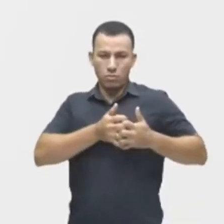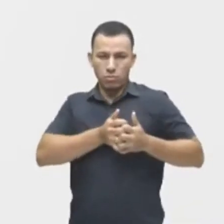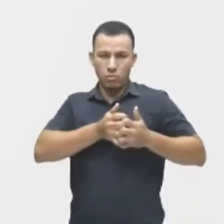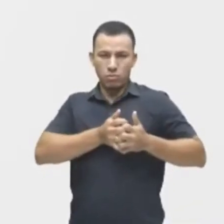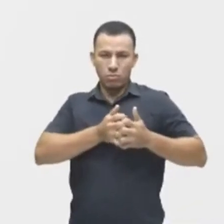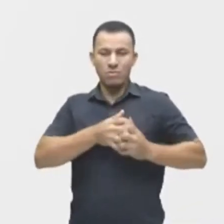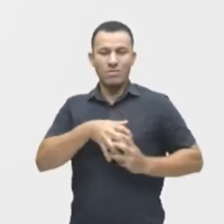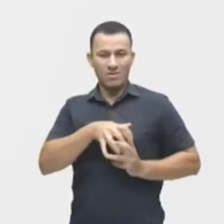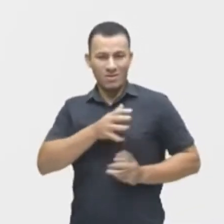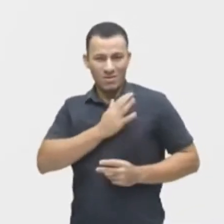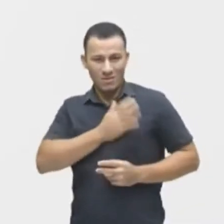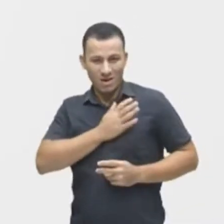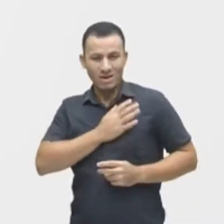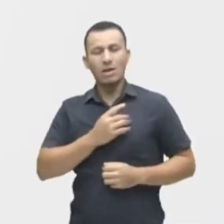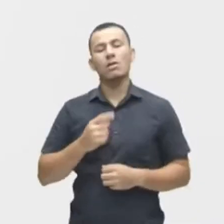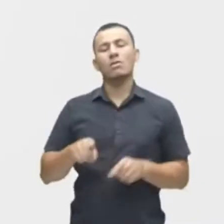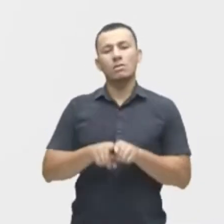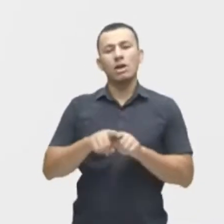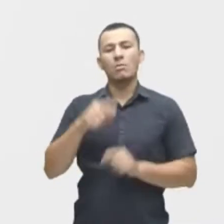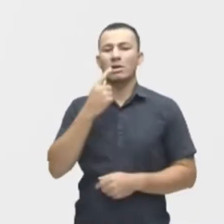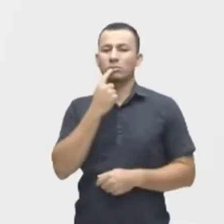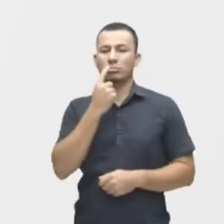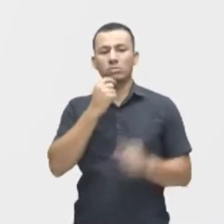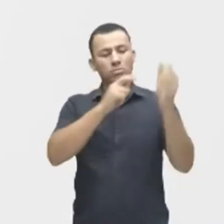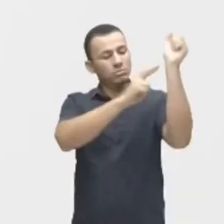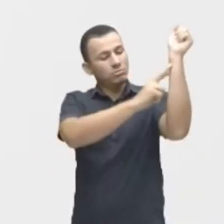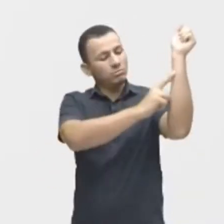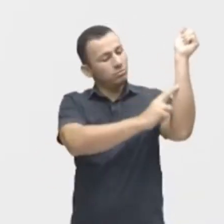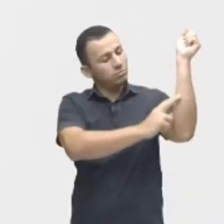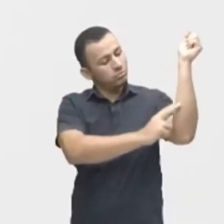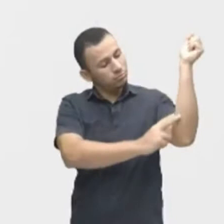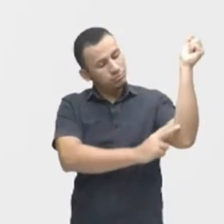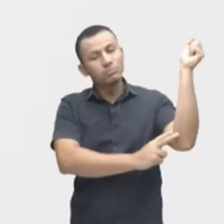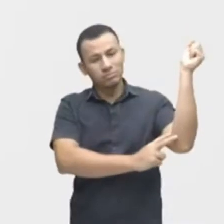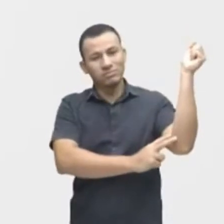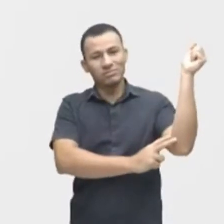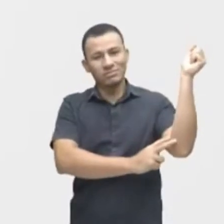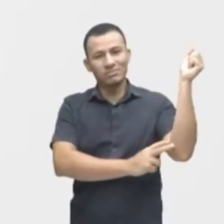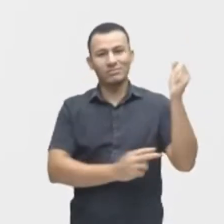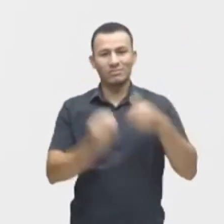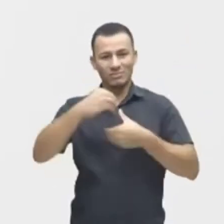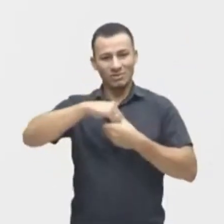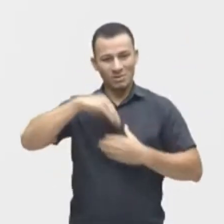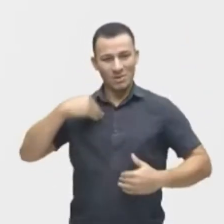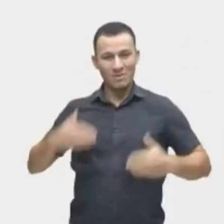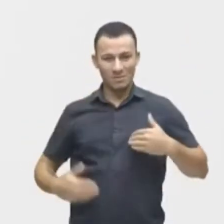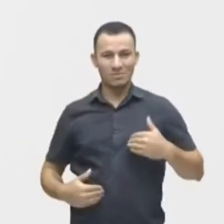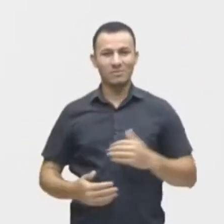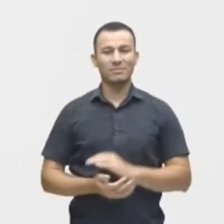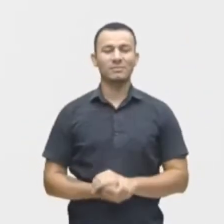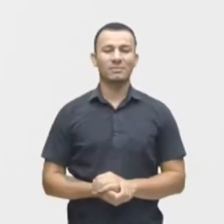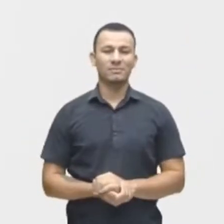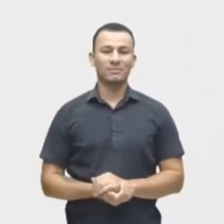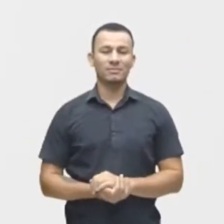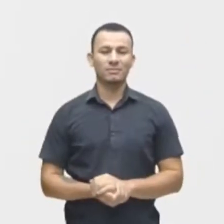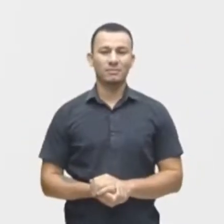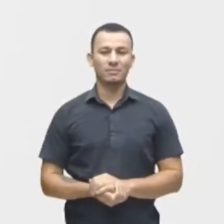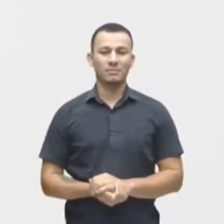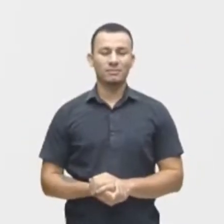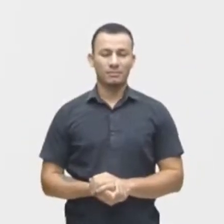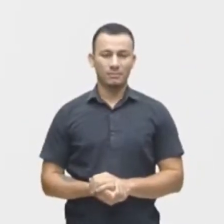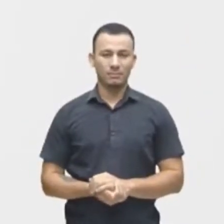vamos entender quais são esses vasos sanguíneos que faz essa circulação. Tudo bem?